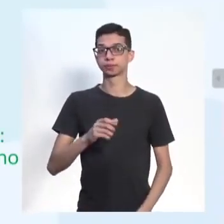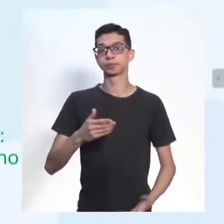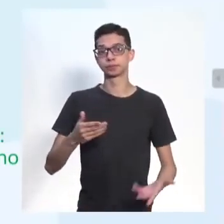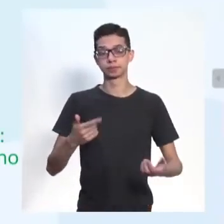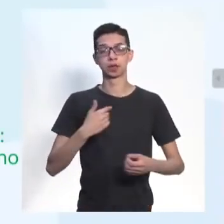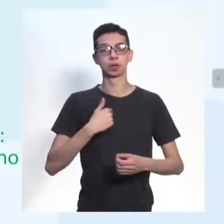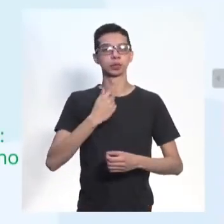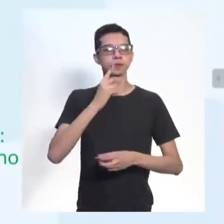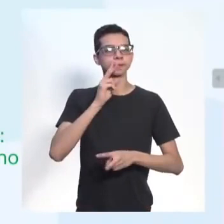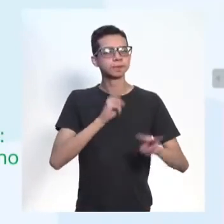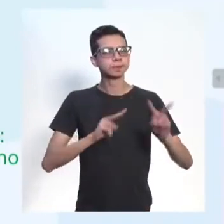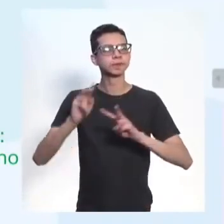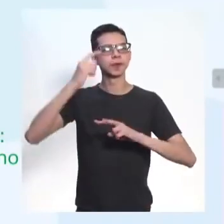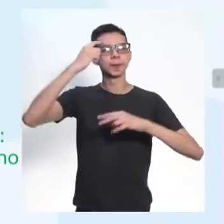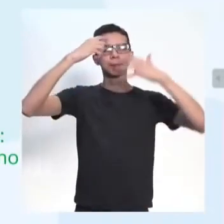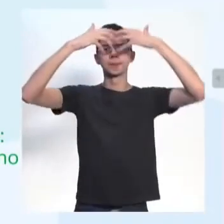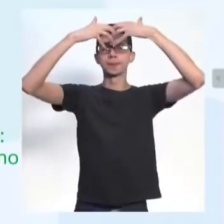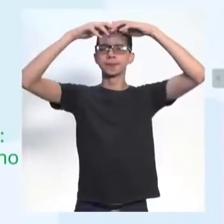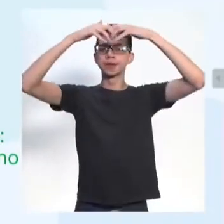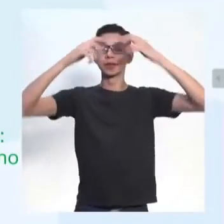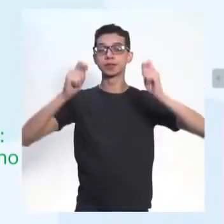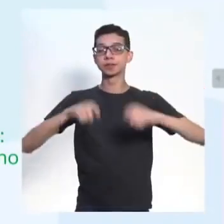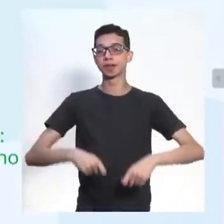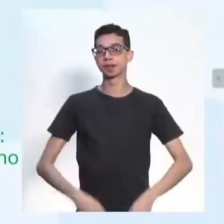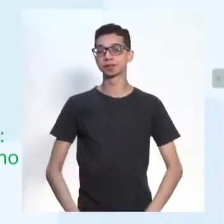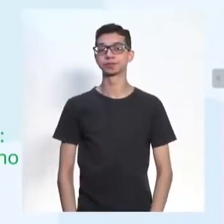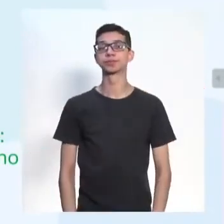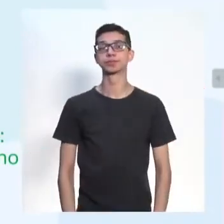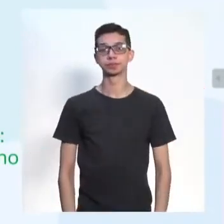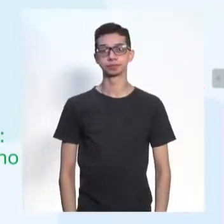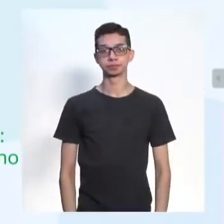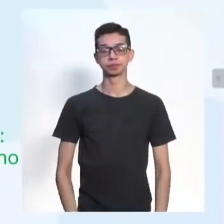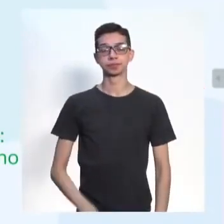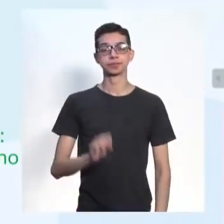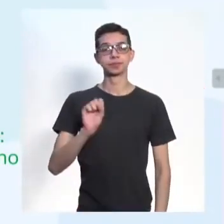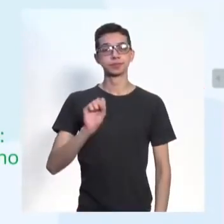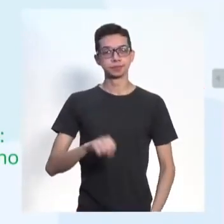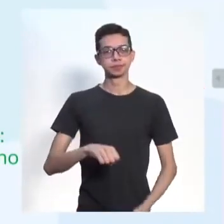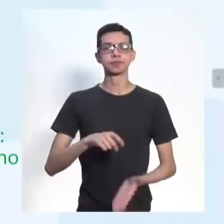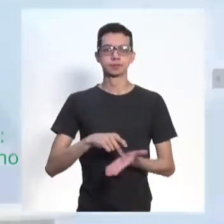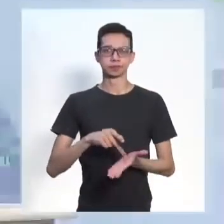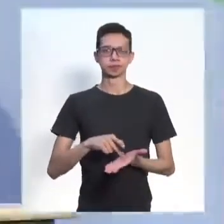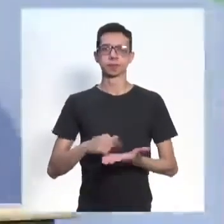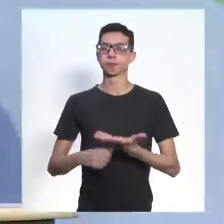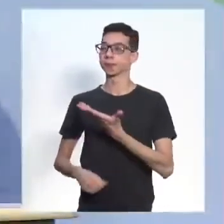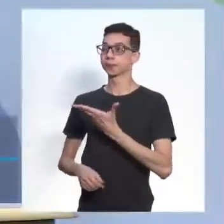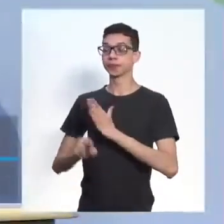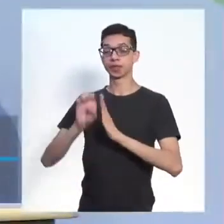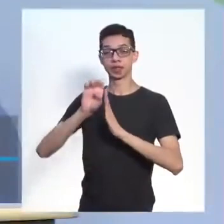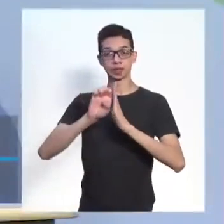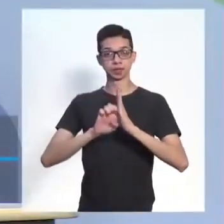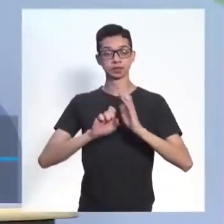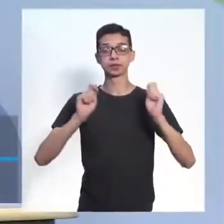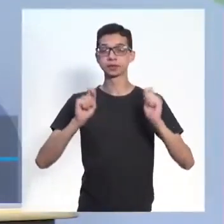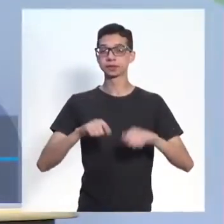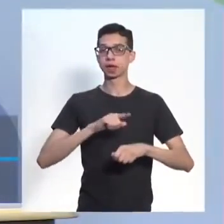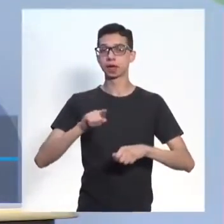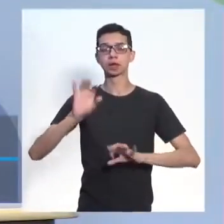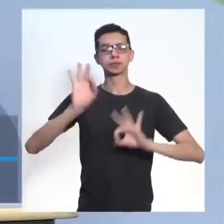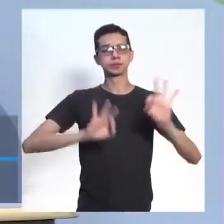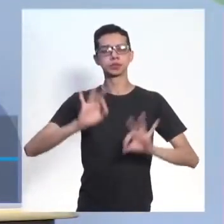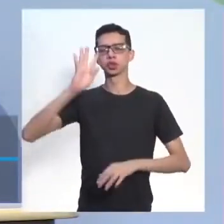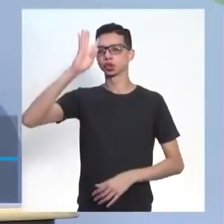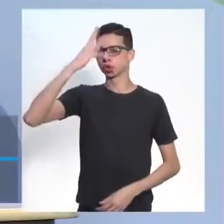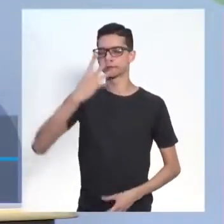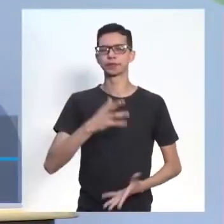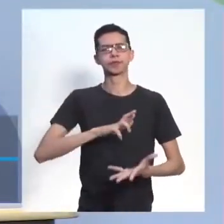localizar e pensar sobre isso, né? Sim, esse exercício ele permite diferentes formas de resolução, né?